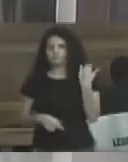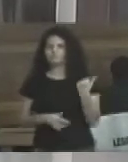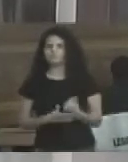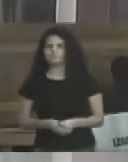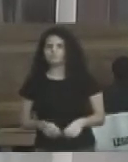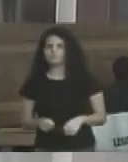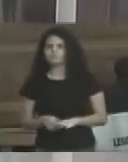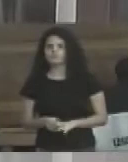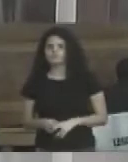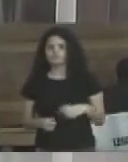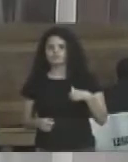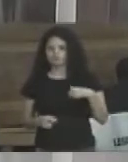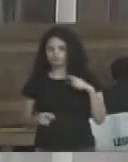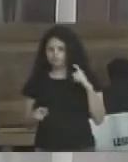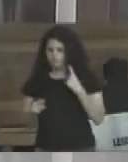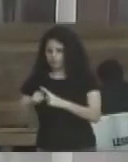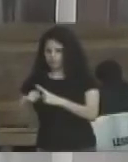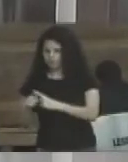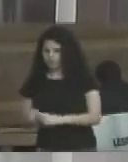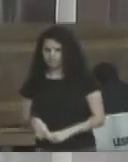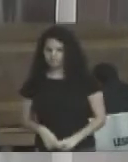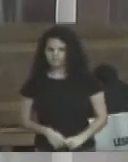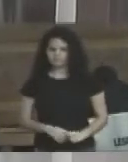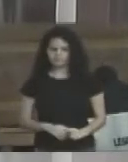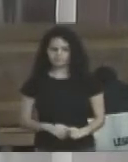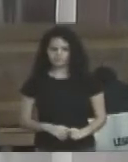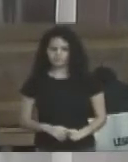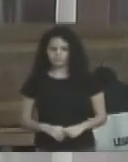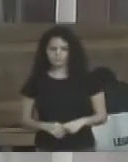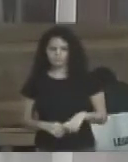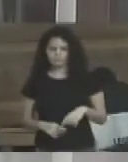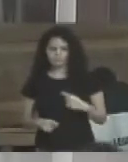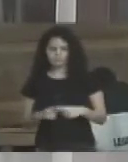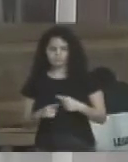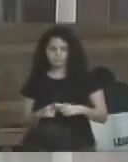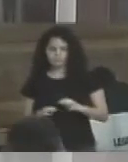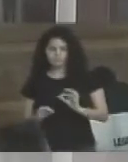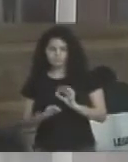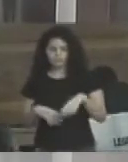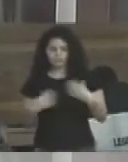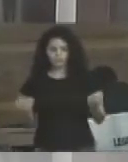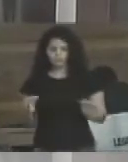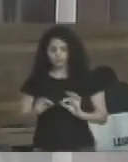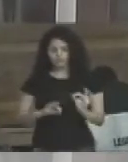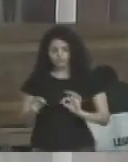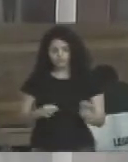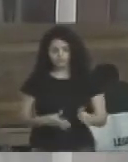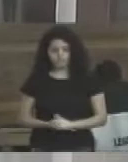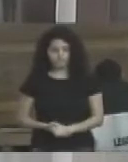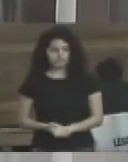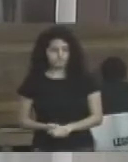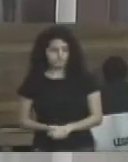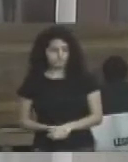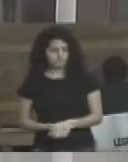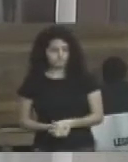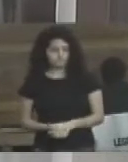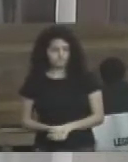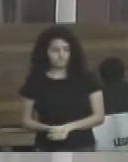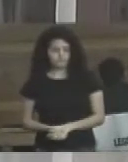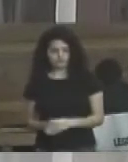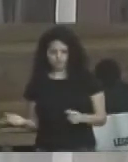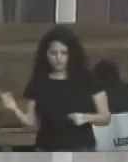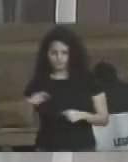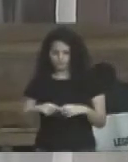qual fui contrário no primeiro momento, sobre a forma de como o projeto original tinha vindo para esta casa.